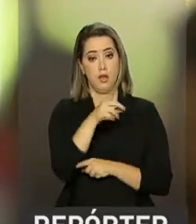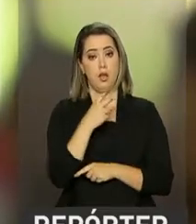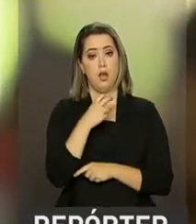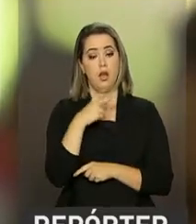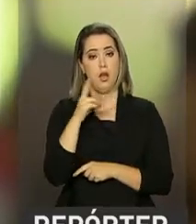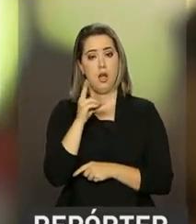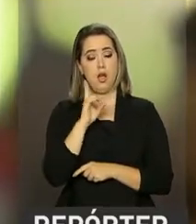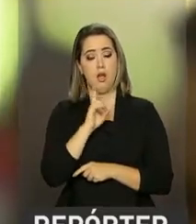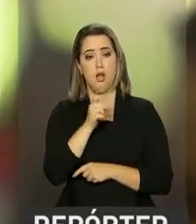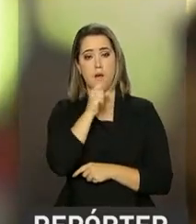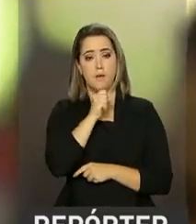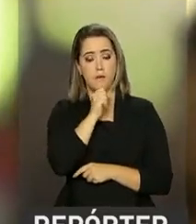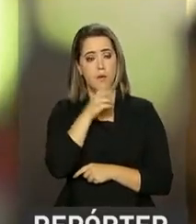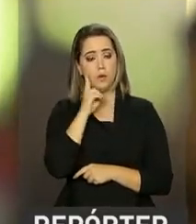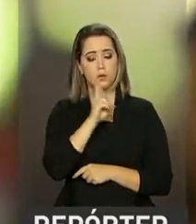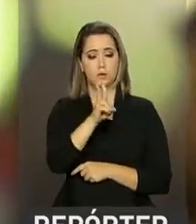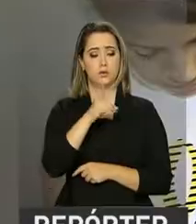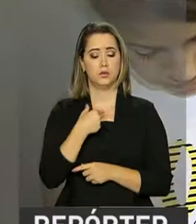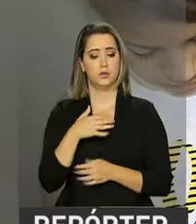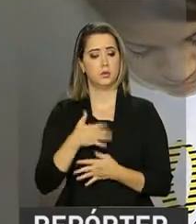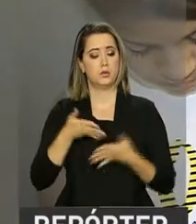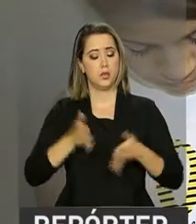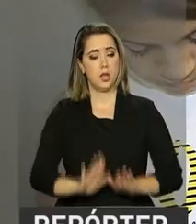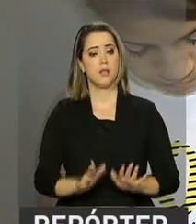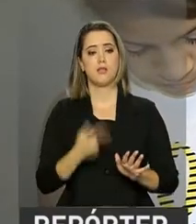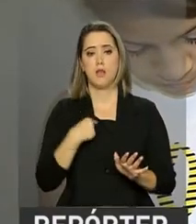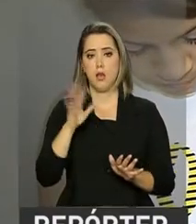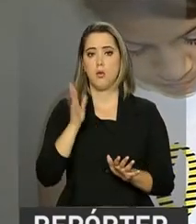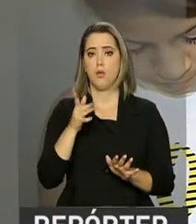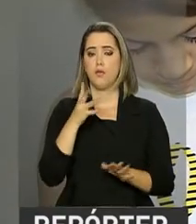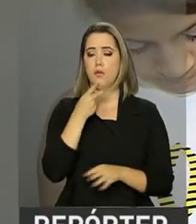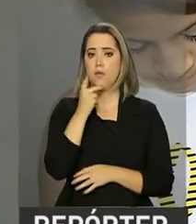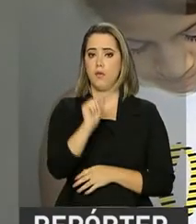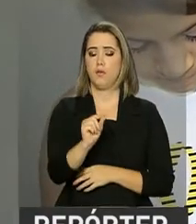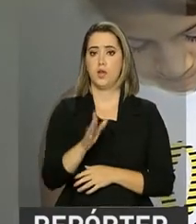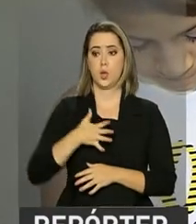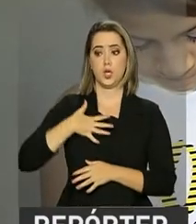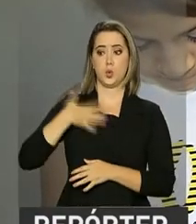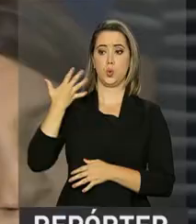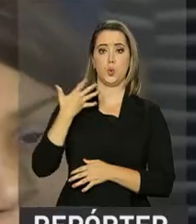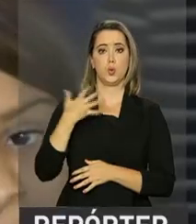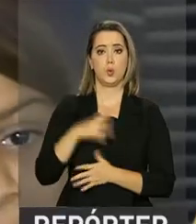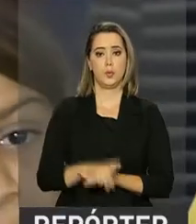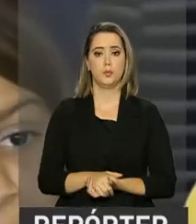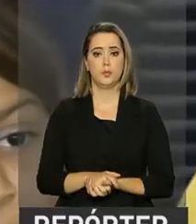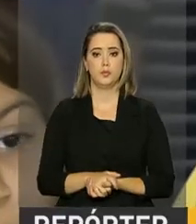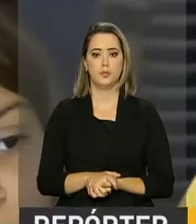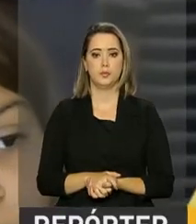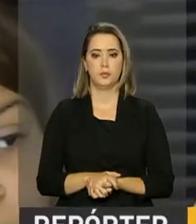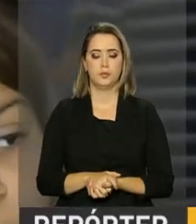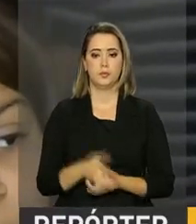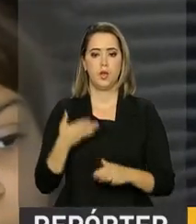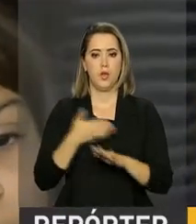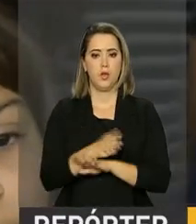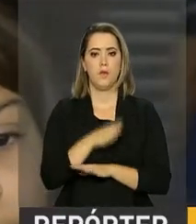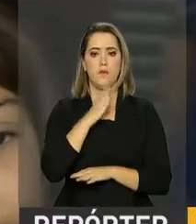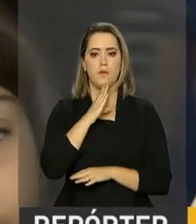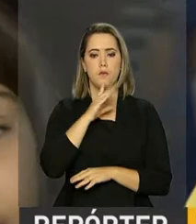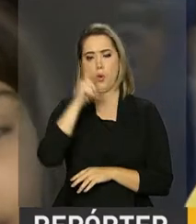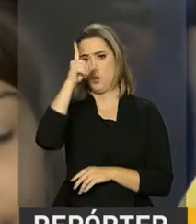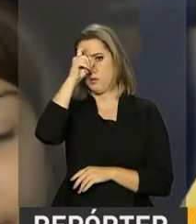descobriu o problema assim que ela nasceu e conta que hoje agnóstico assustou no início eu fui vai nos passar